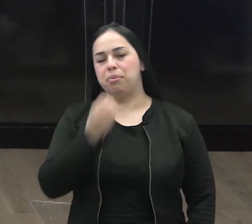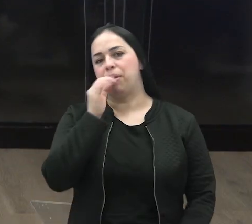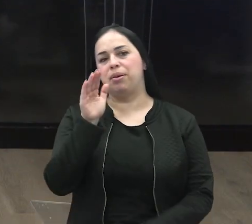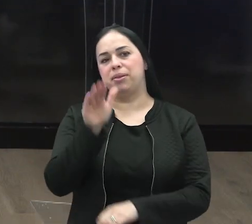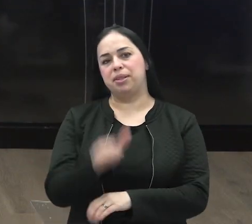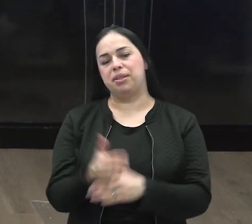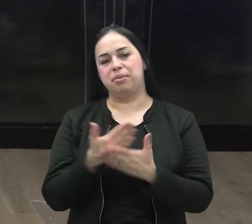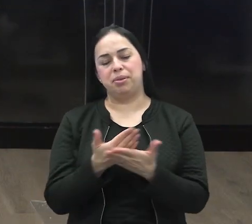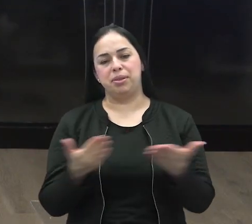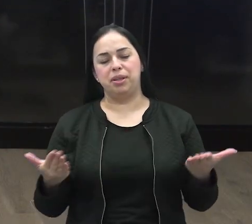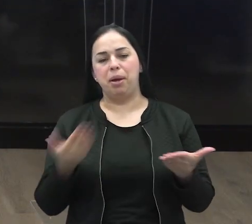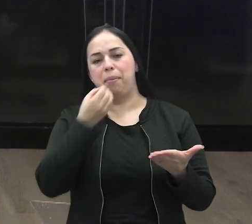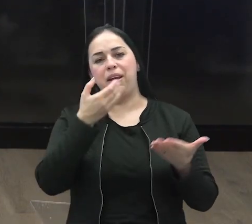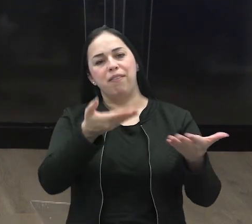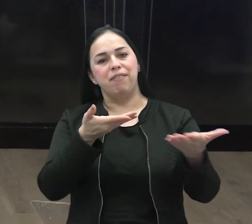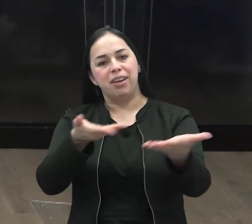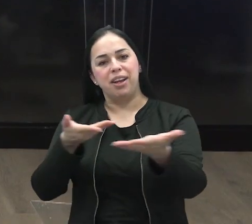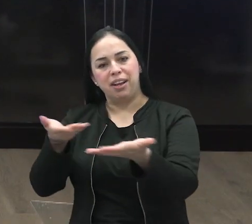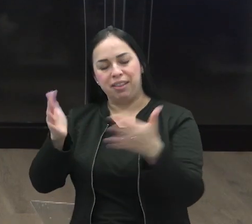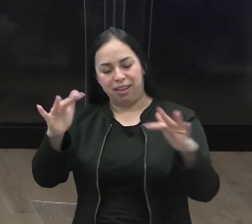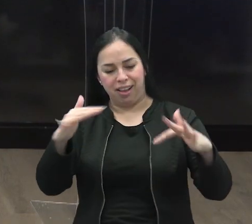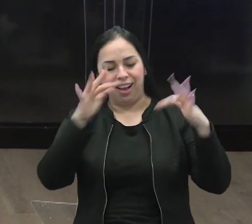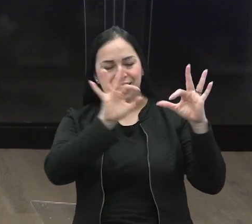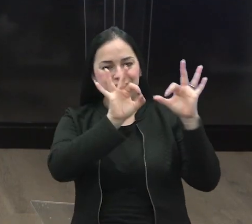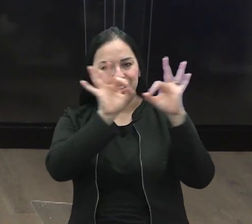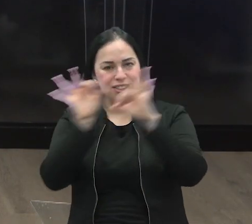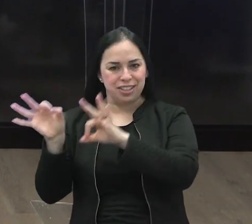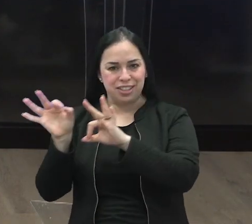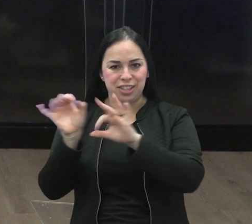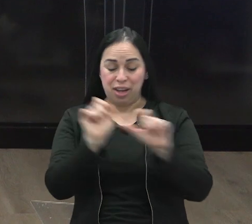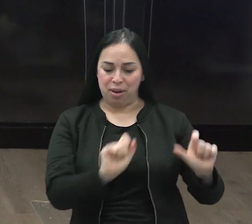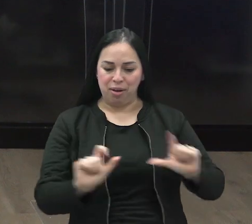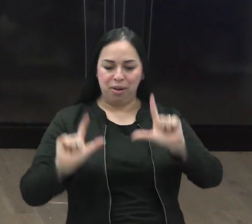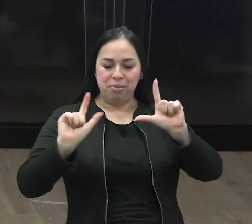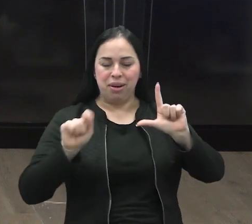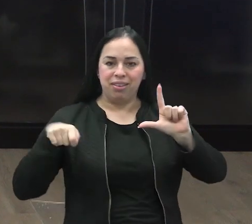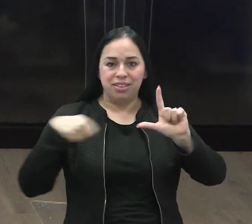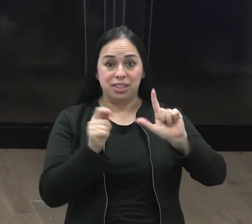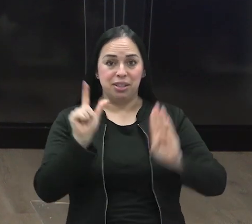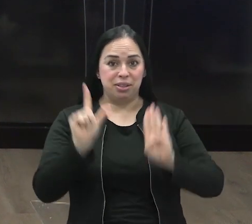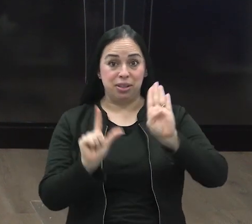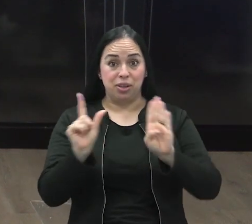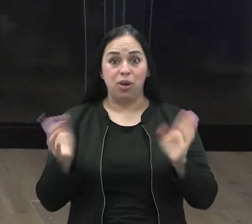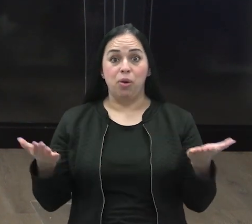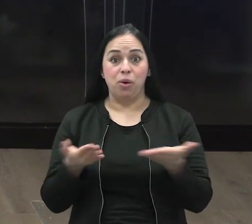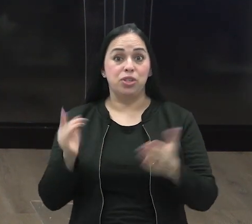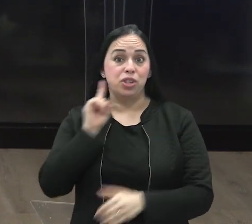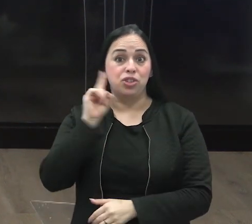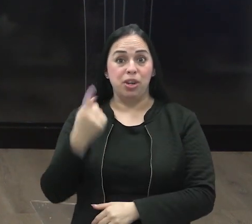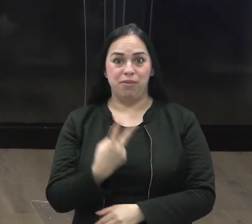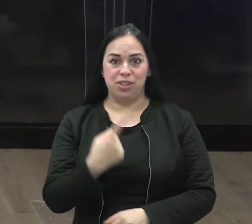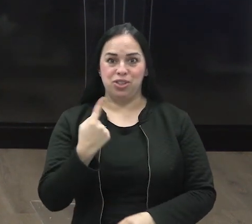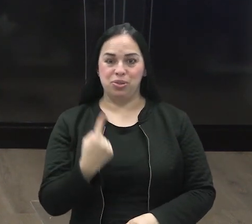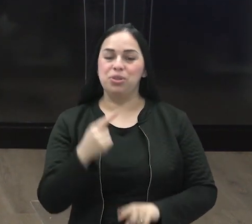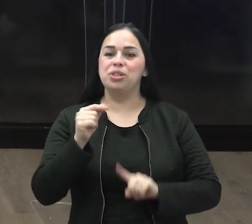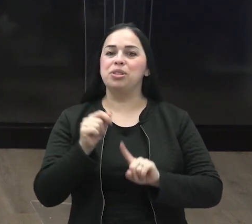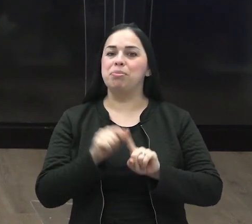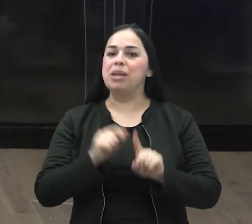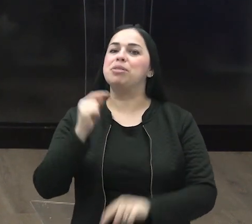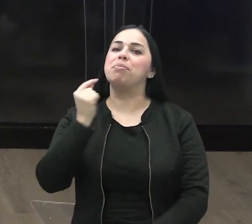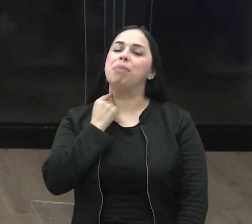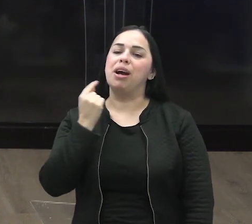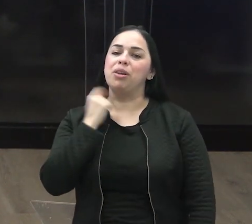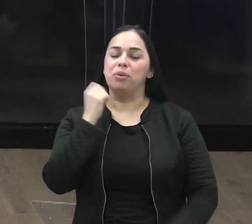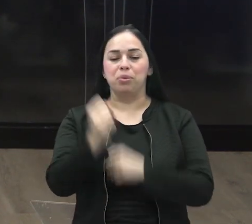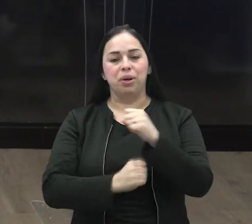Ótima tarde para você, bem-vinda, bem-vindo ao Boletim Legislativo desta quarta-feira, dia 21 de maio de